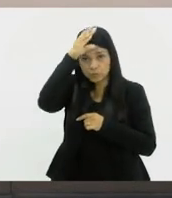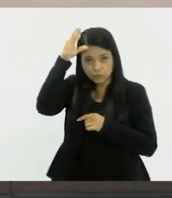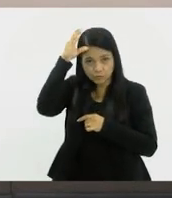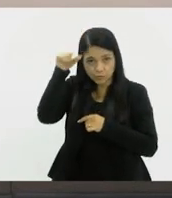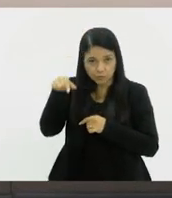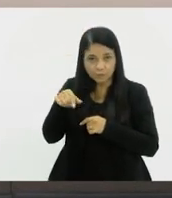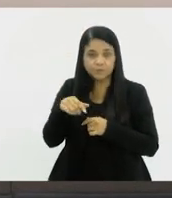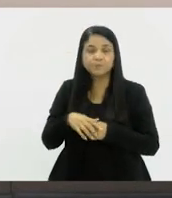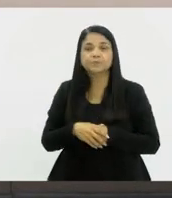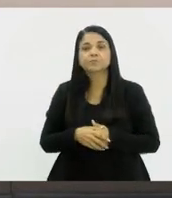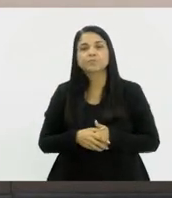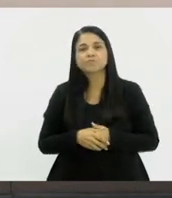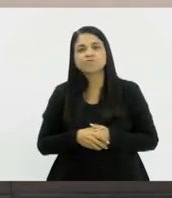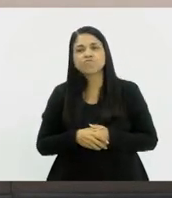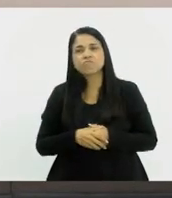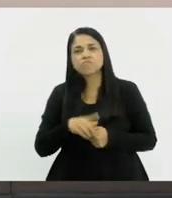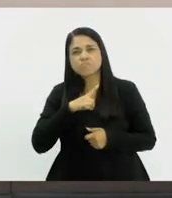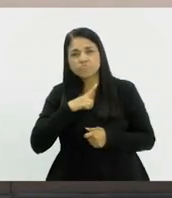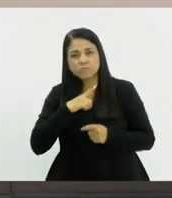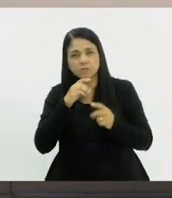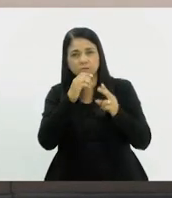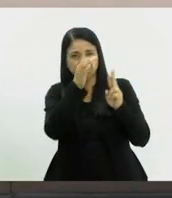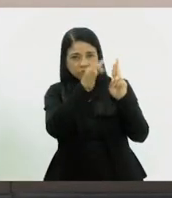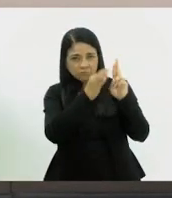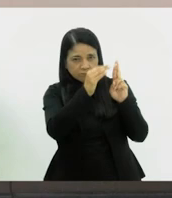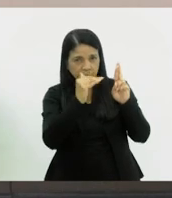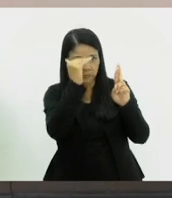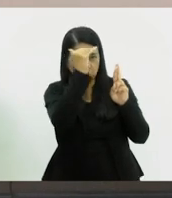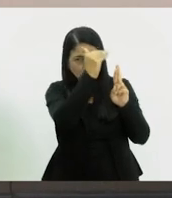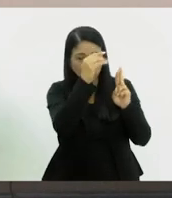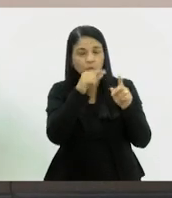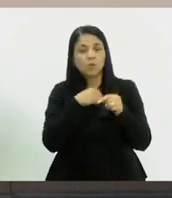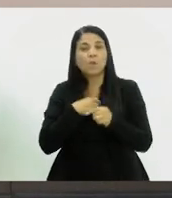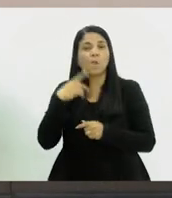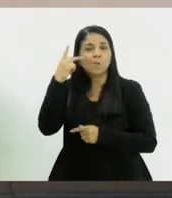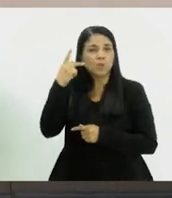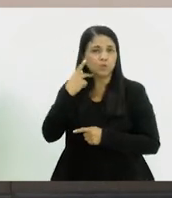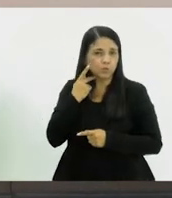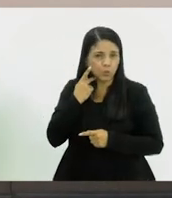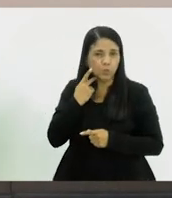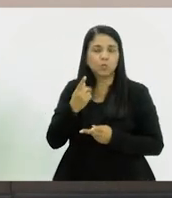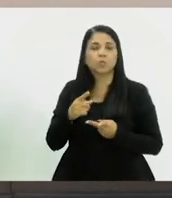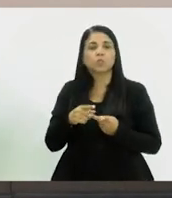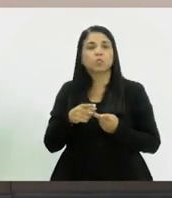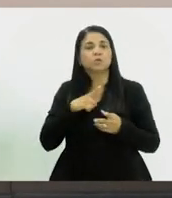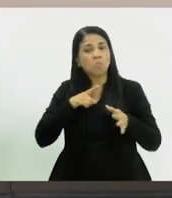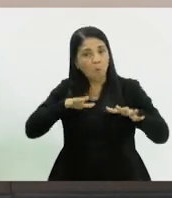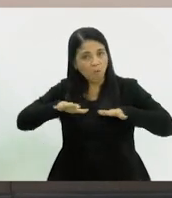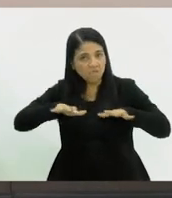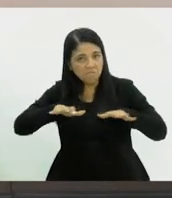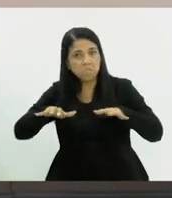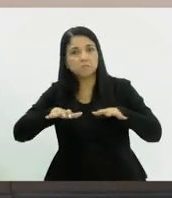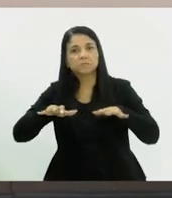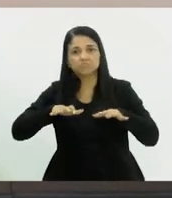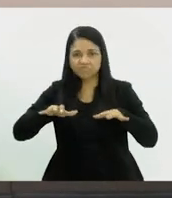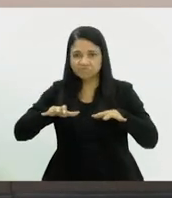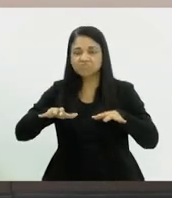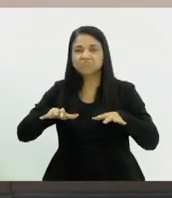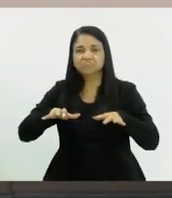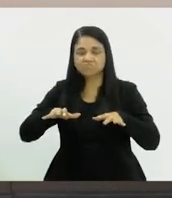né eh tinha desembargadores promotores houve um movimento e eh